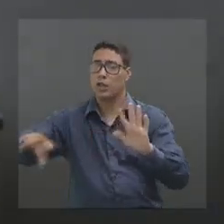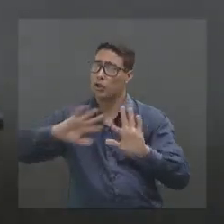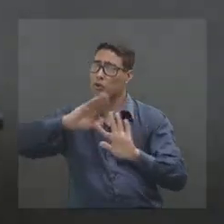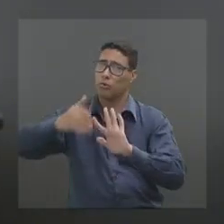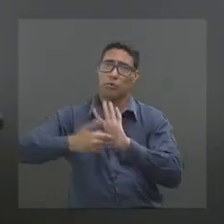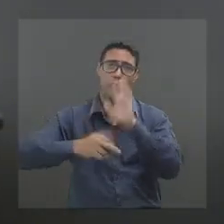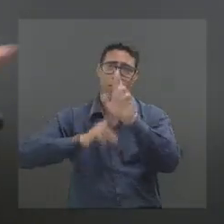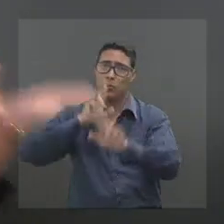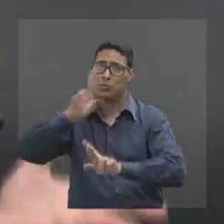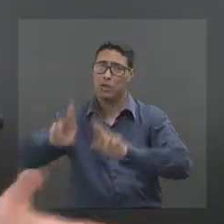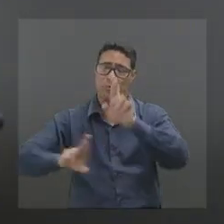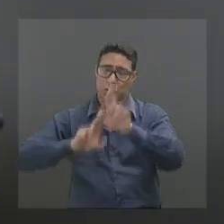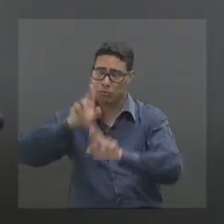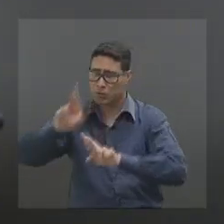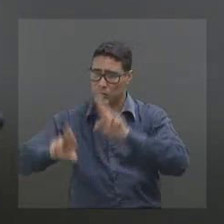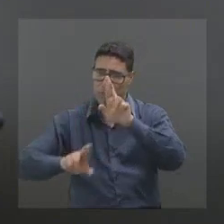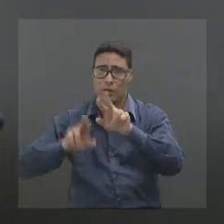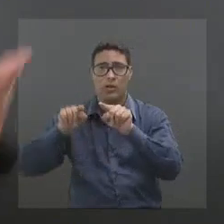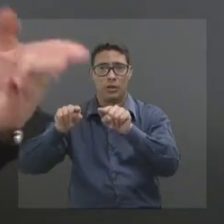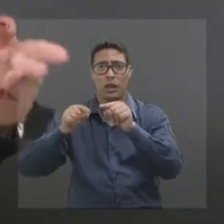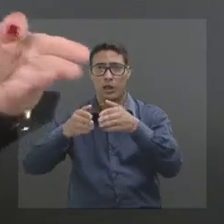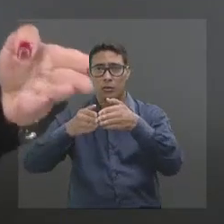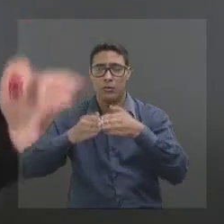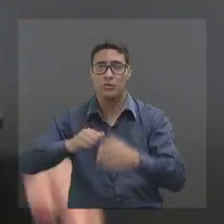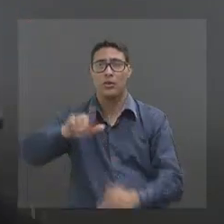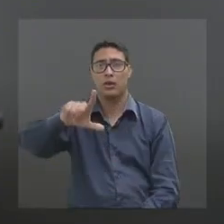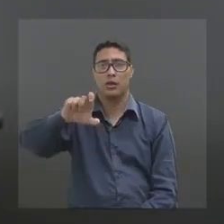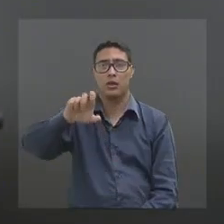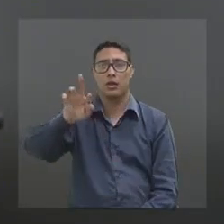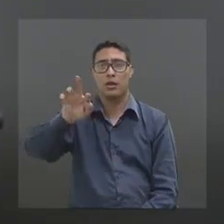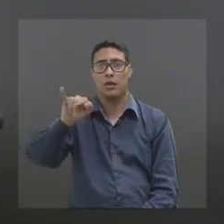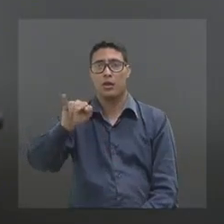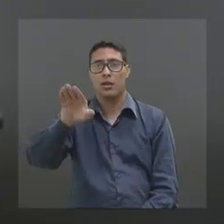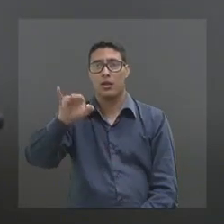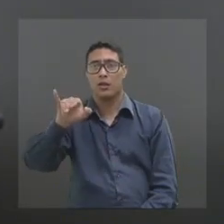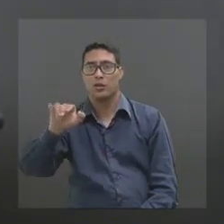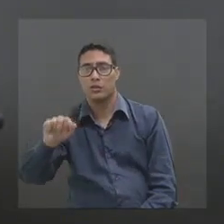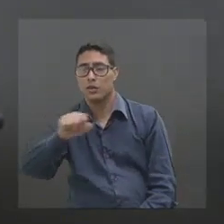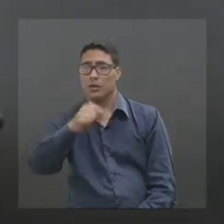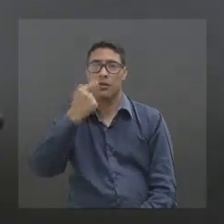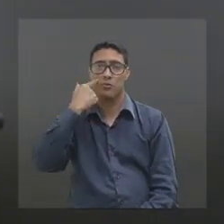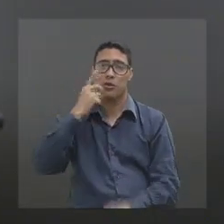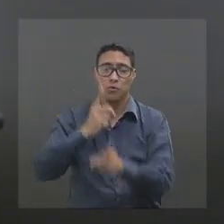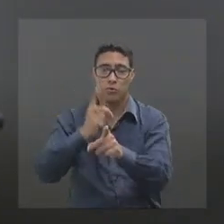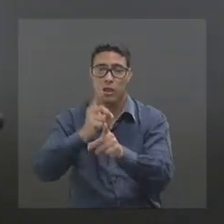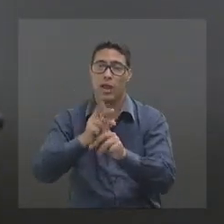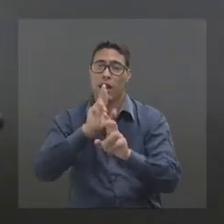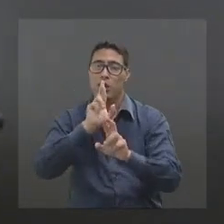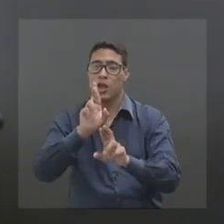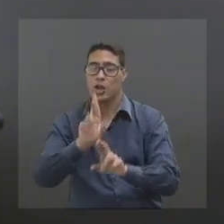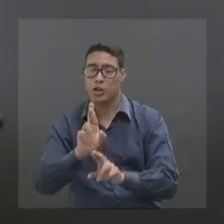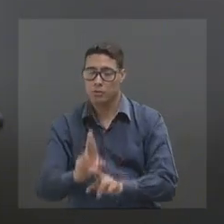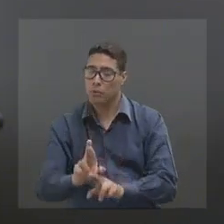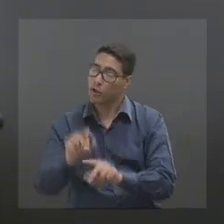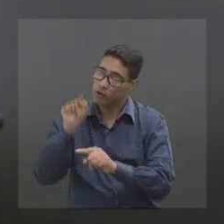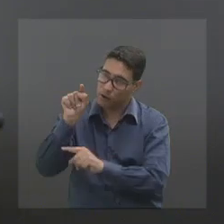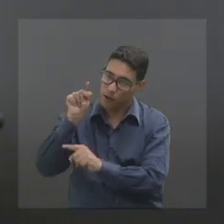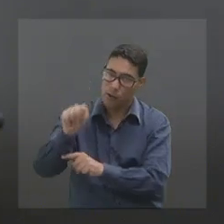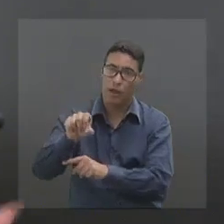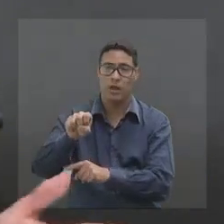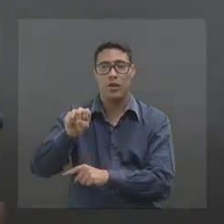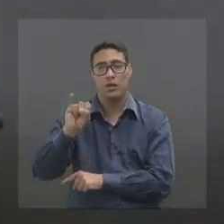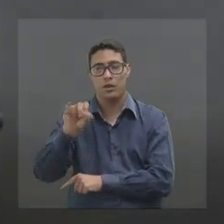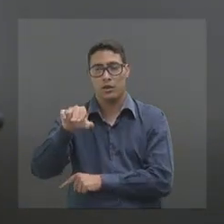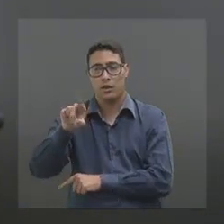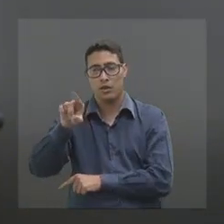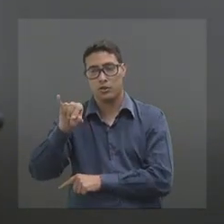ao sim de cima eu pedi a Letícia minha chefe de gabinete que levantasse as respostas que foram dadas ao centro de cima e eu